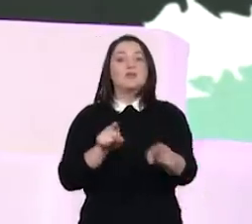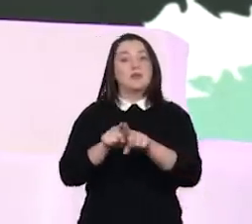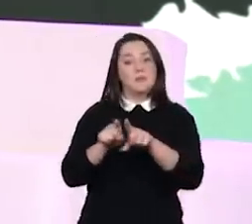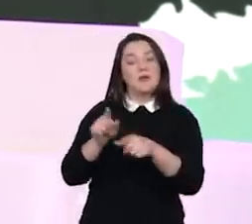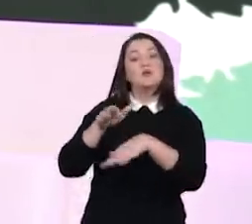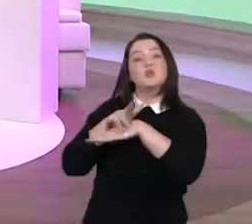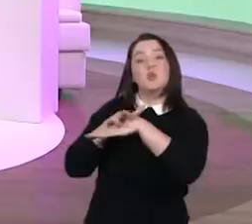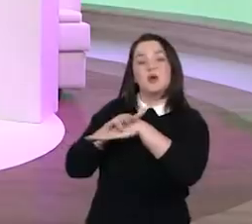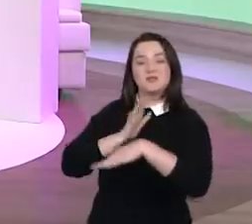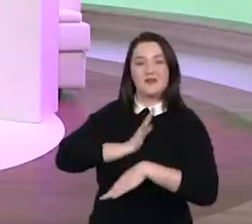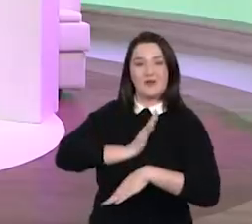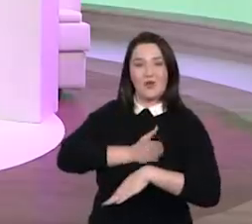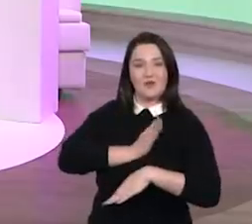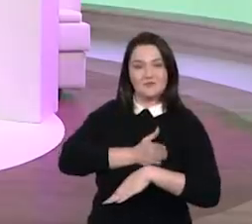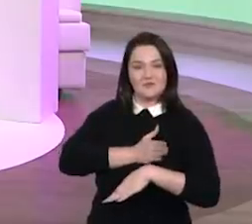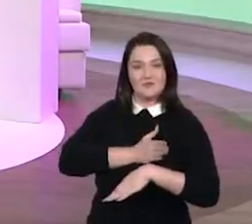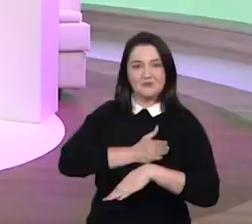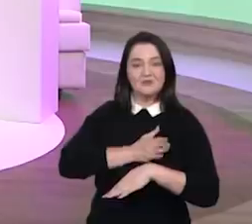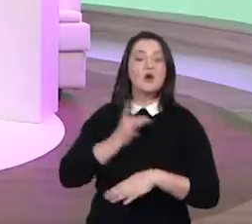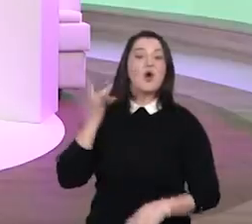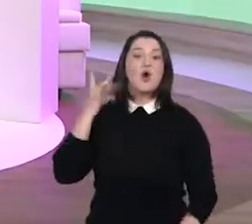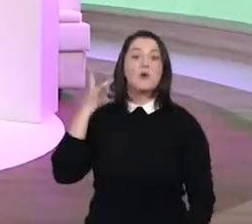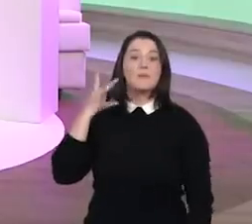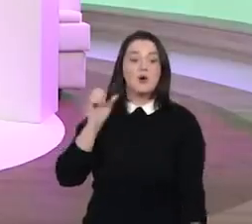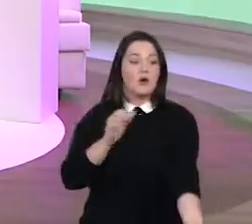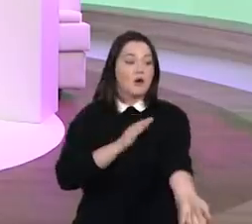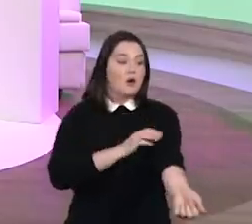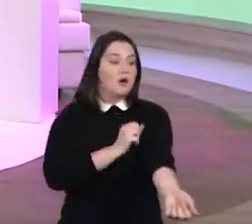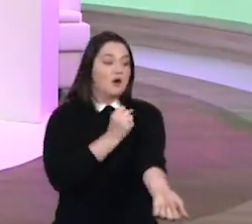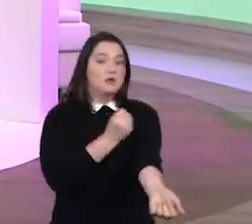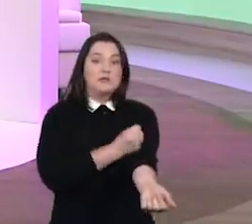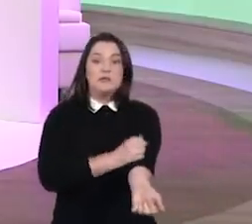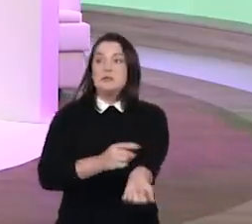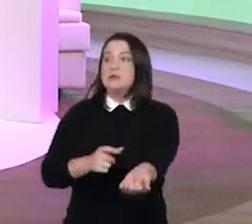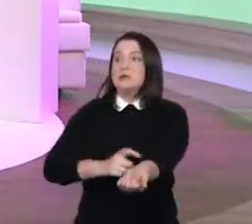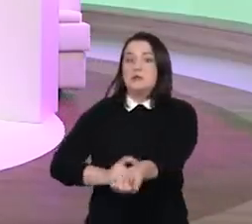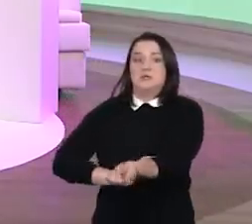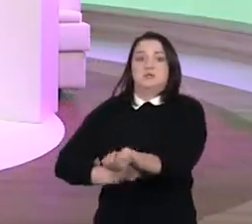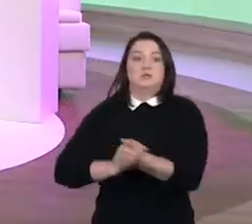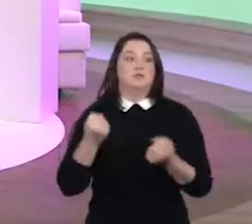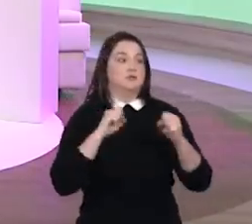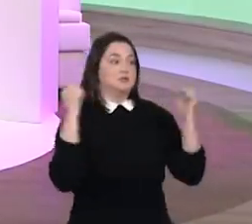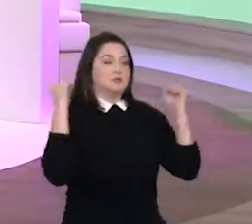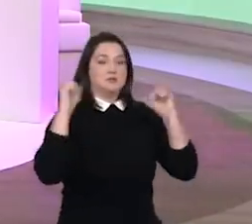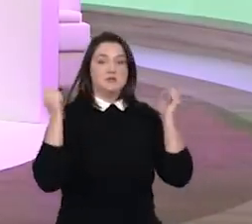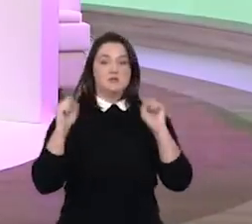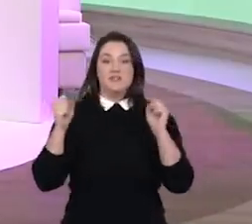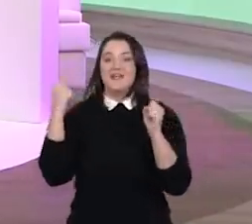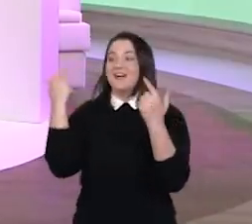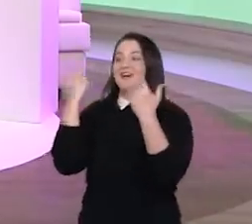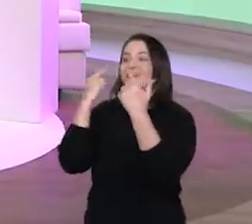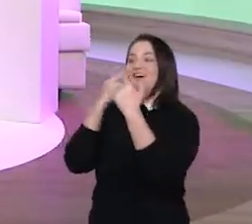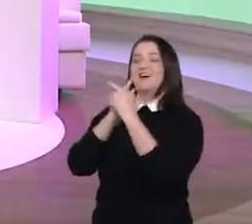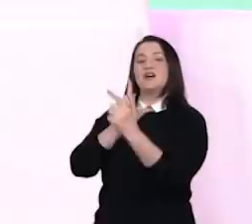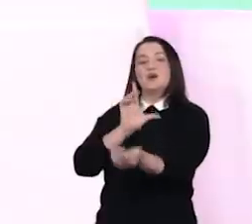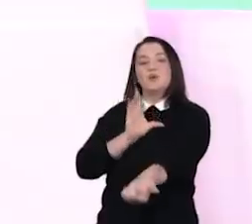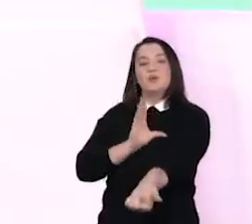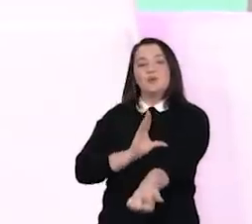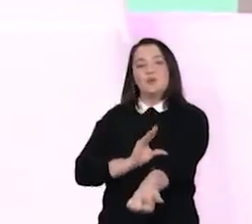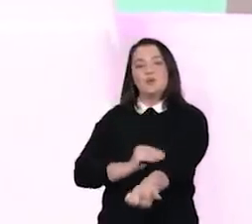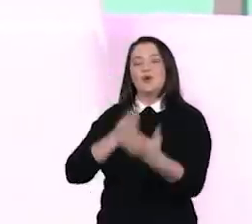cardíacas, diminui os hormônios do estresse e, consequentemente, pode trazer para você uma vida mais